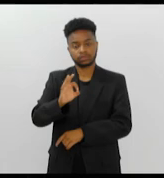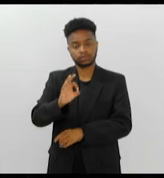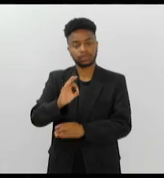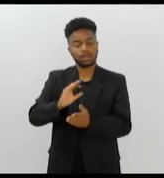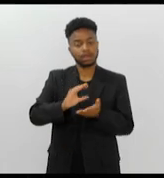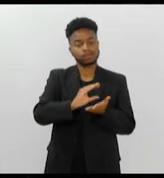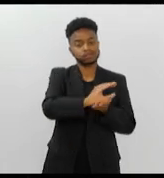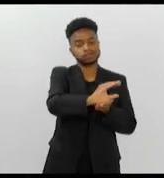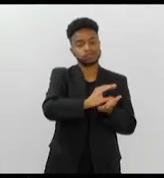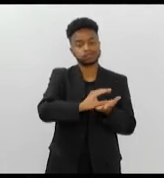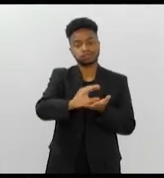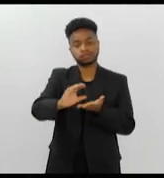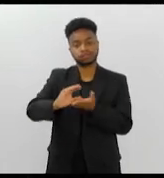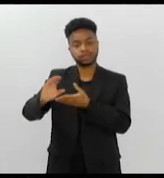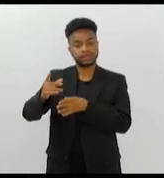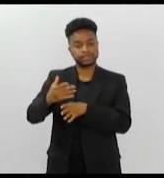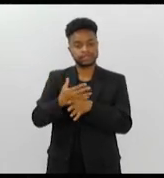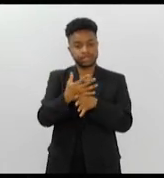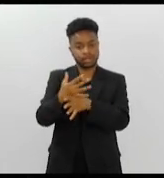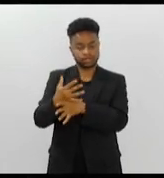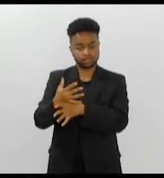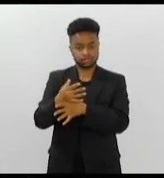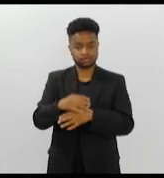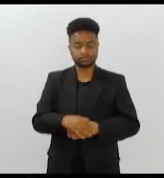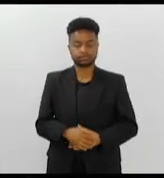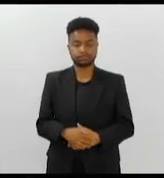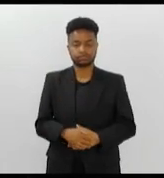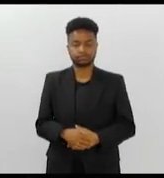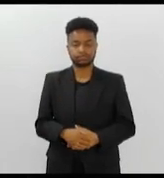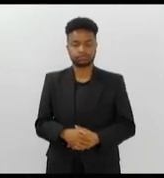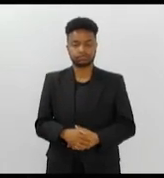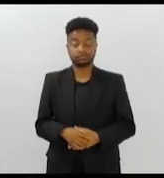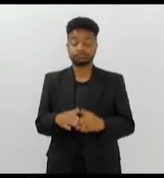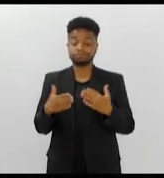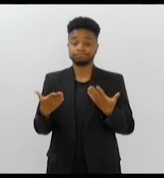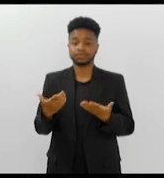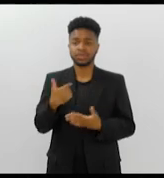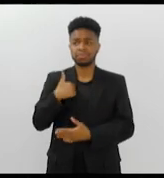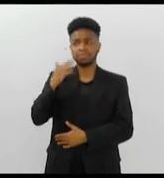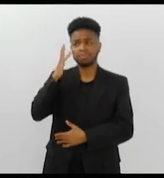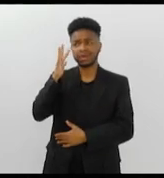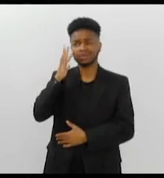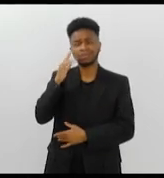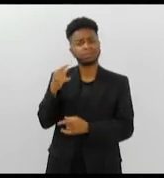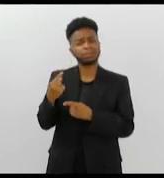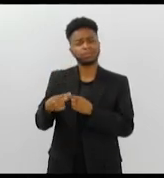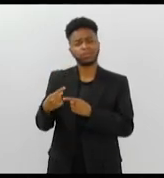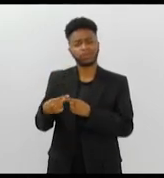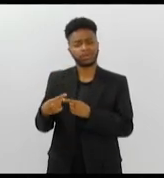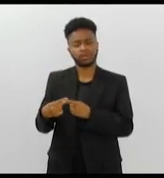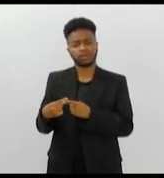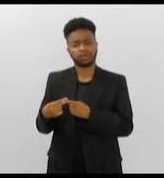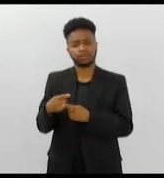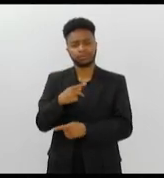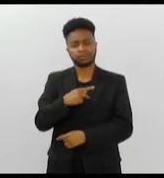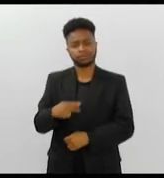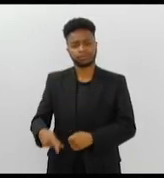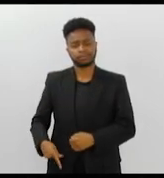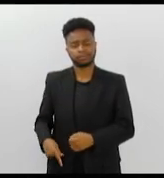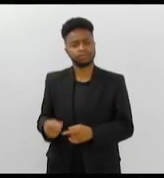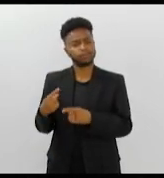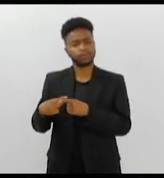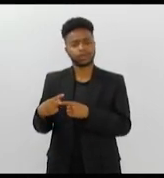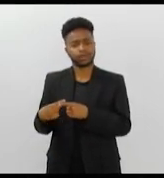prosperados municípios eu me pergunto por senhor presidente